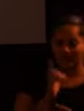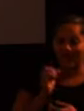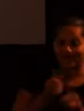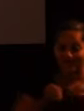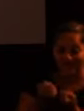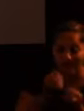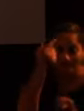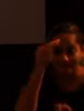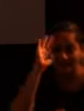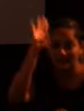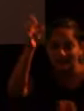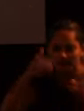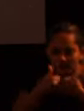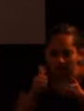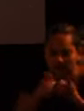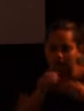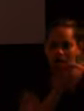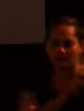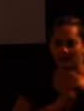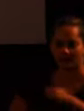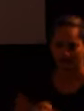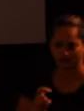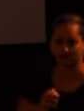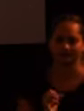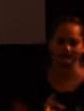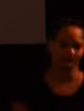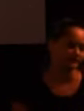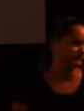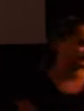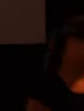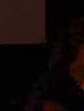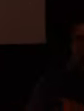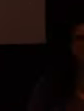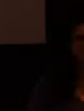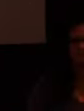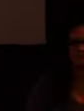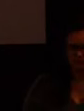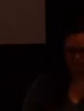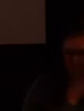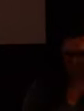gente está falando do metrô, tá certo? Vamos lá, pode passar, por favor.